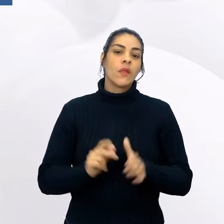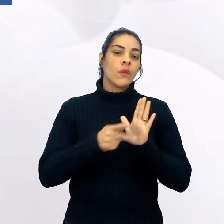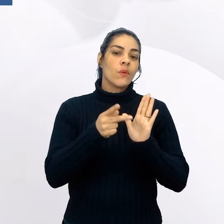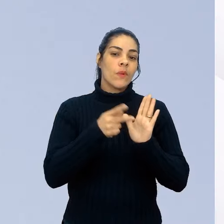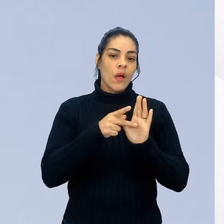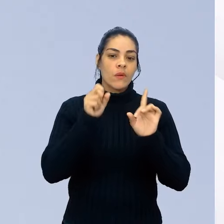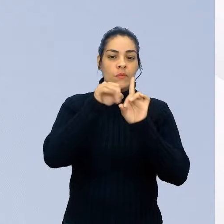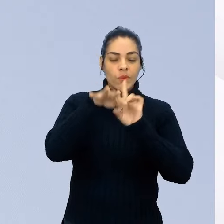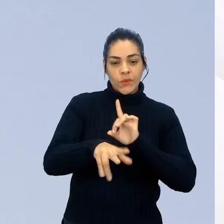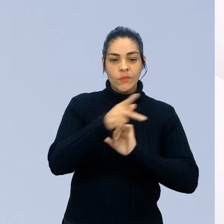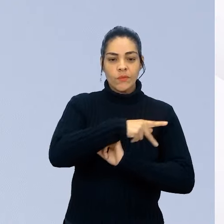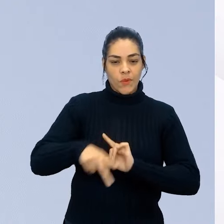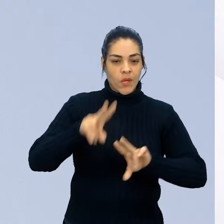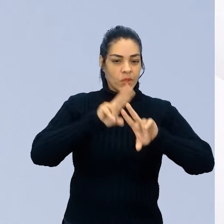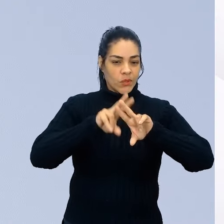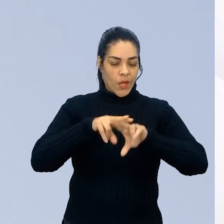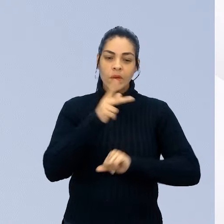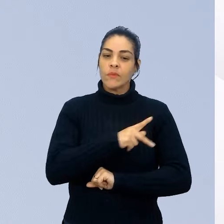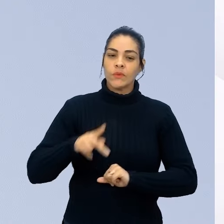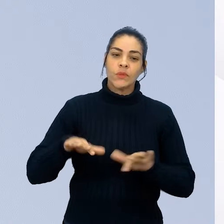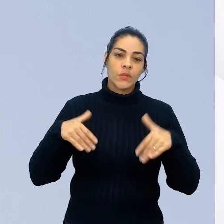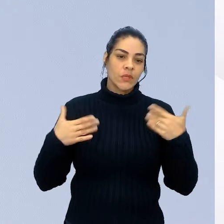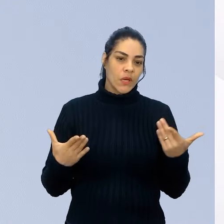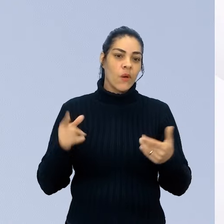hashtag professores. Então,